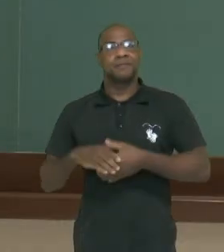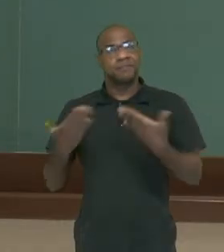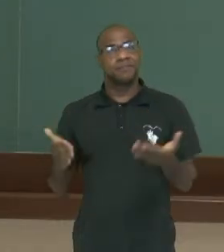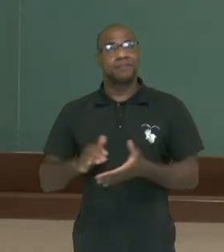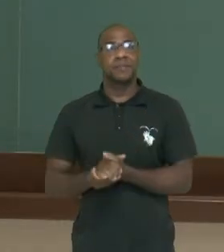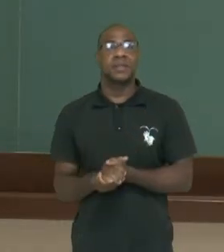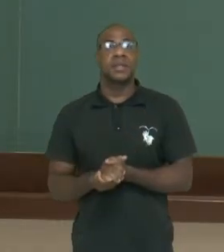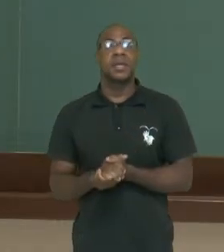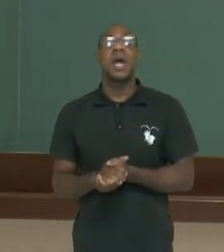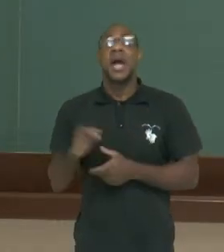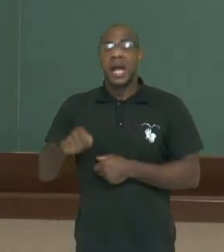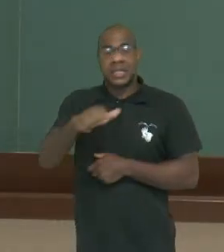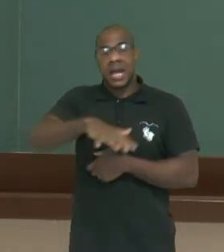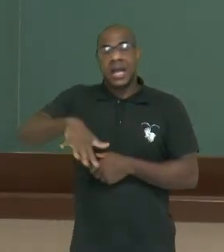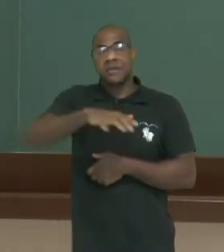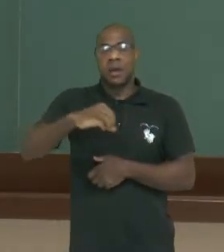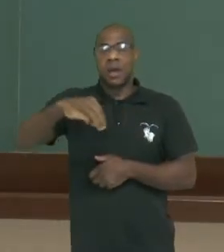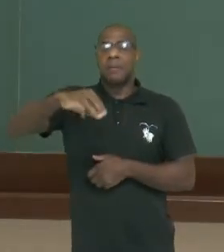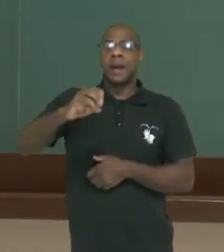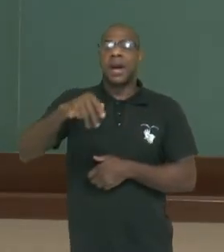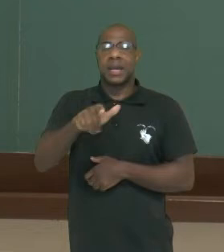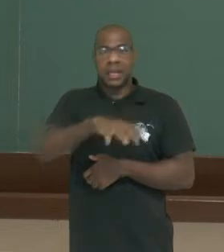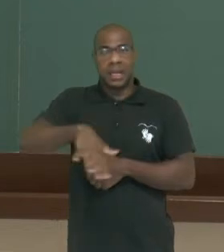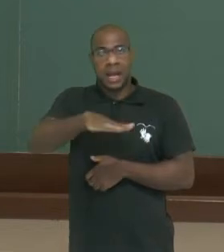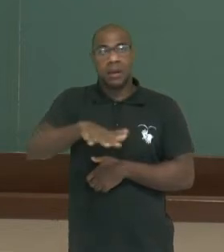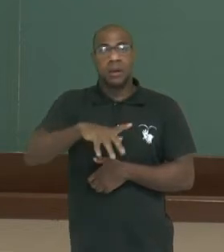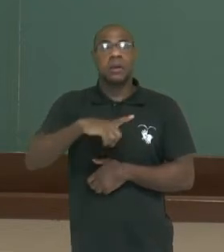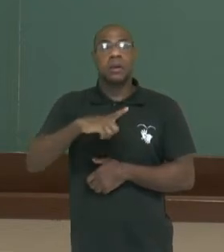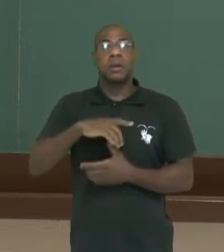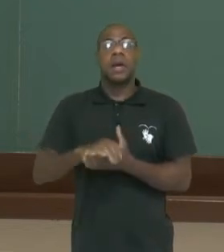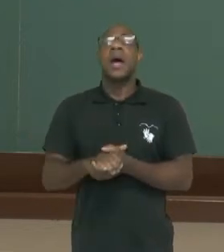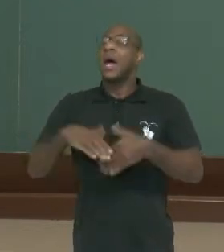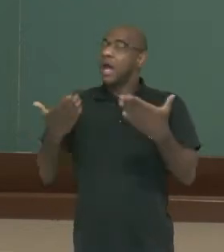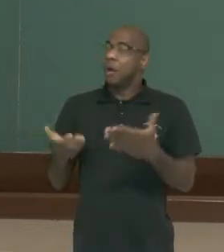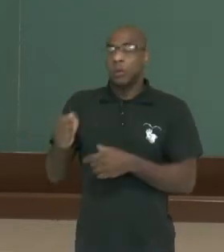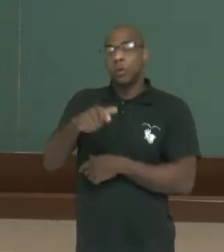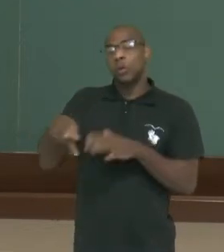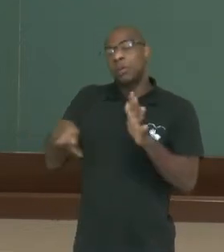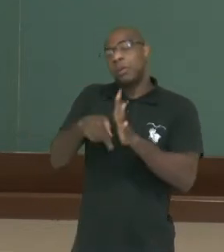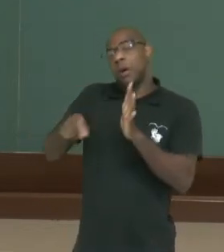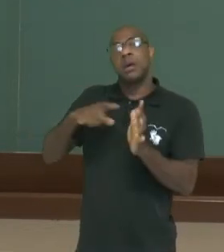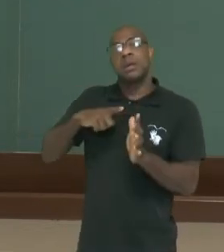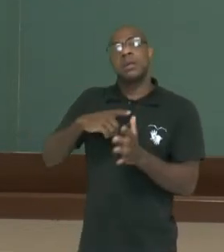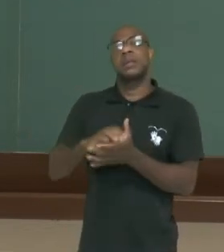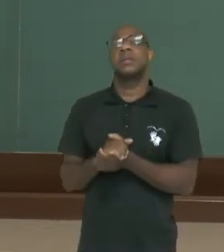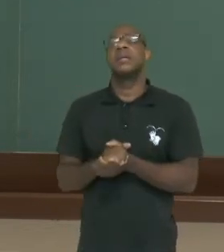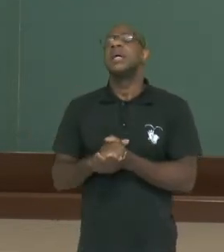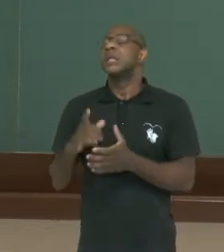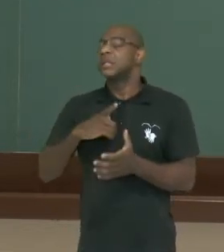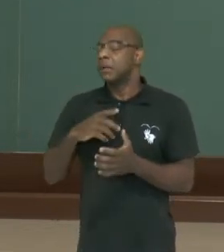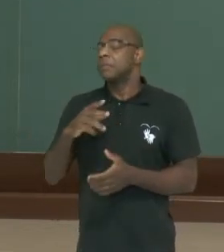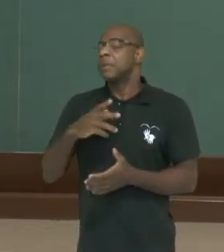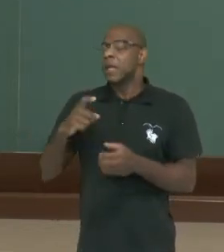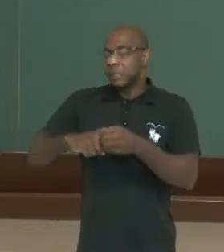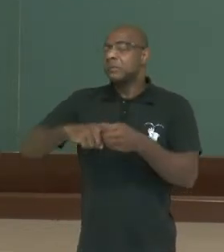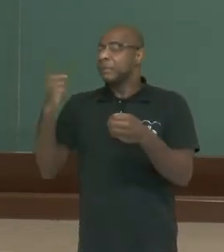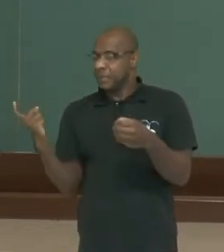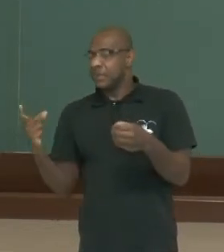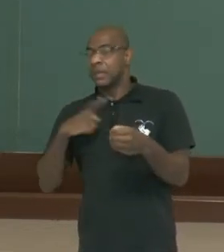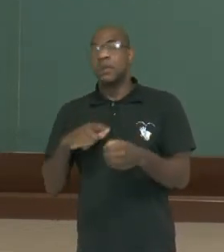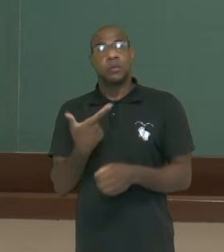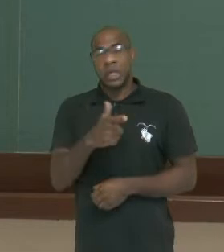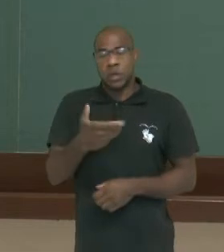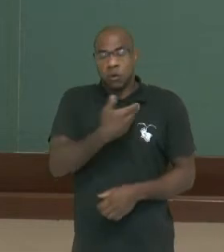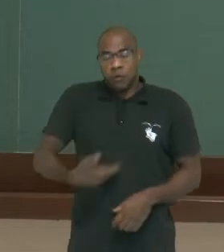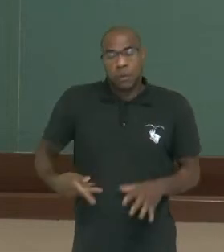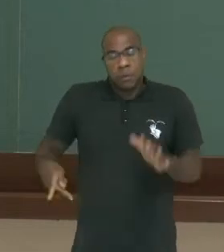China. Essa região de Macau também é uma região autônoma, possui certa independência, mas não tem governo